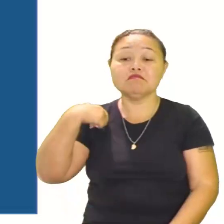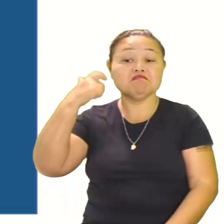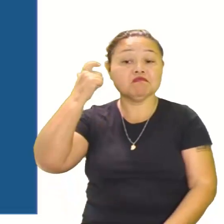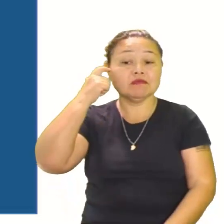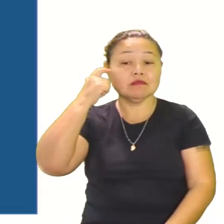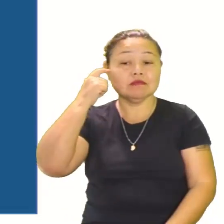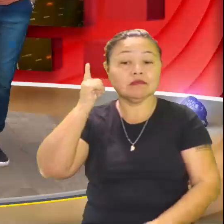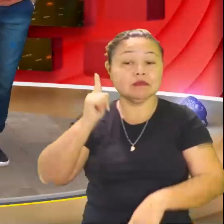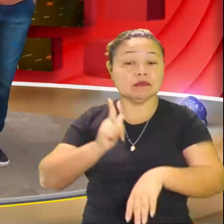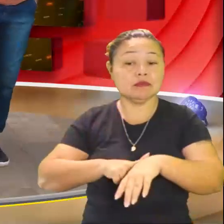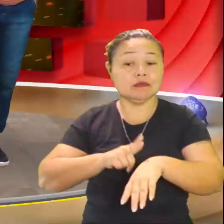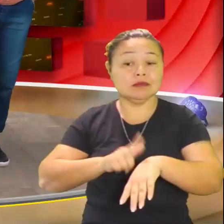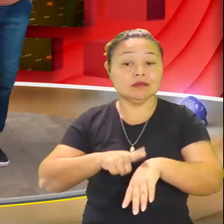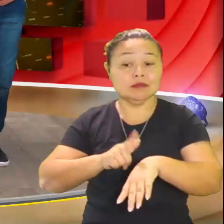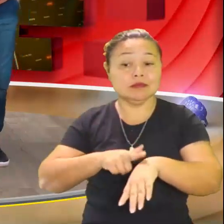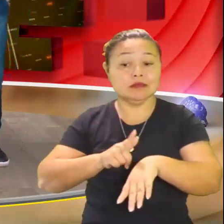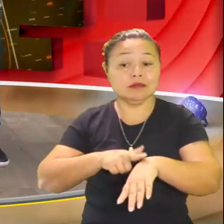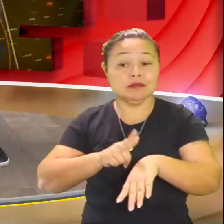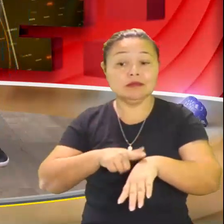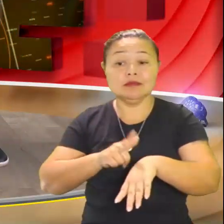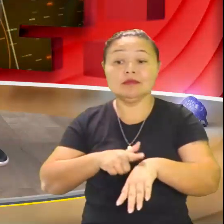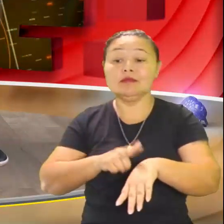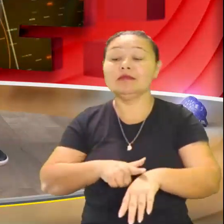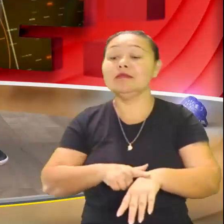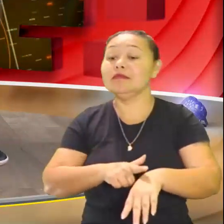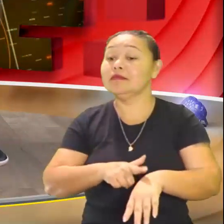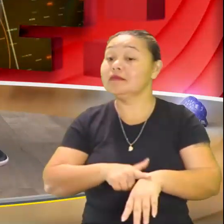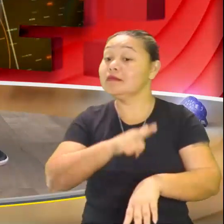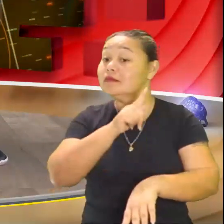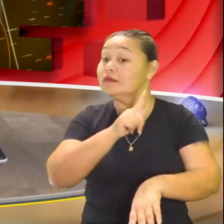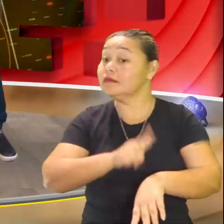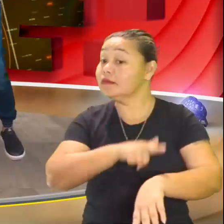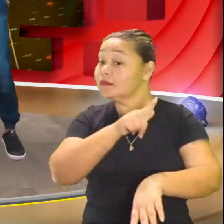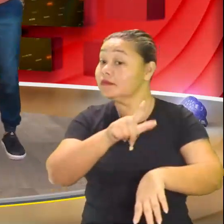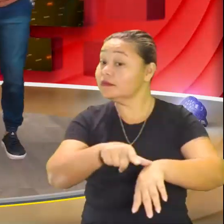Pensa, tempo!